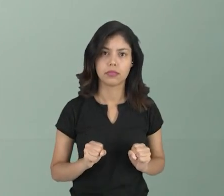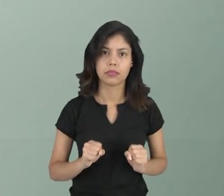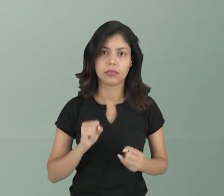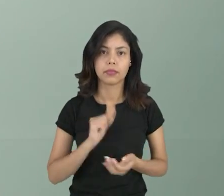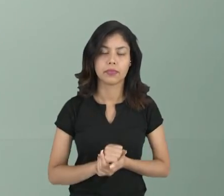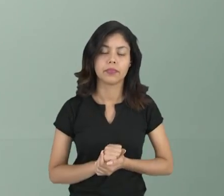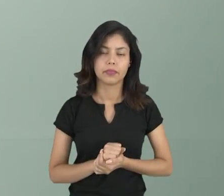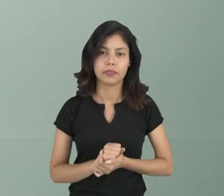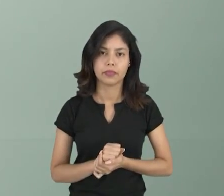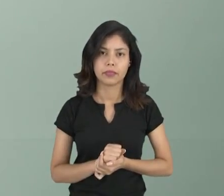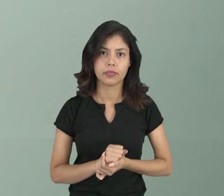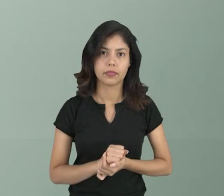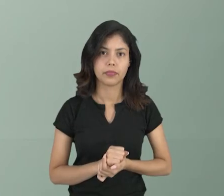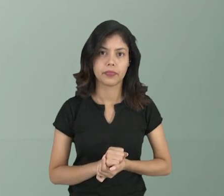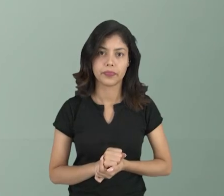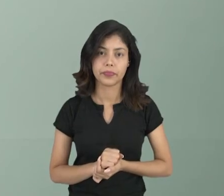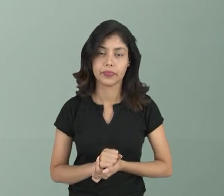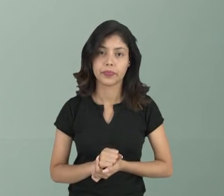acaba